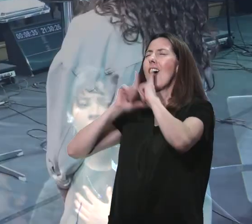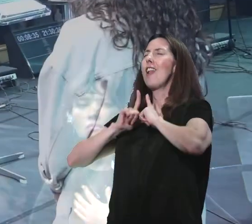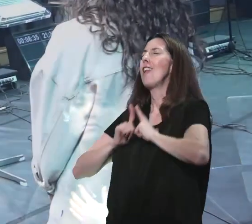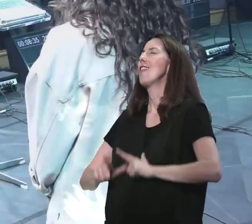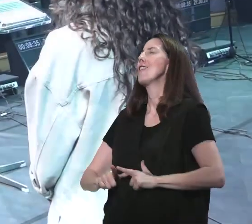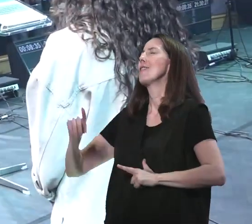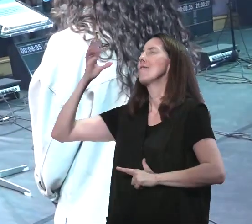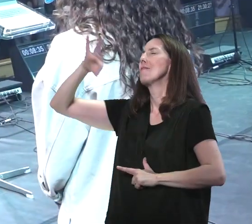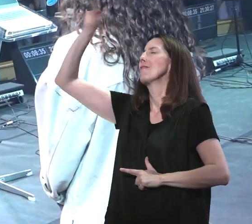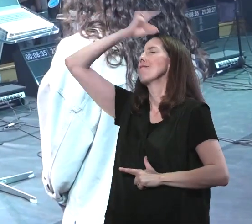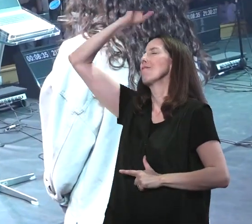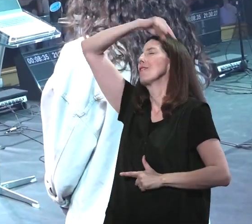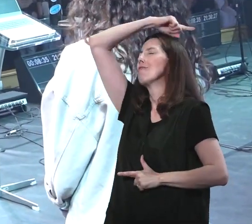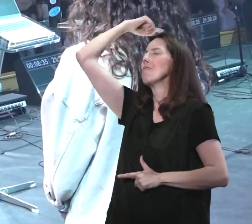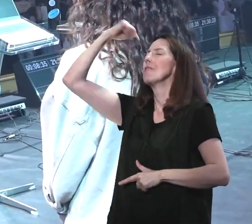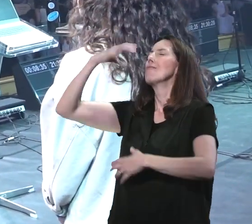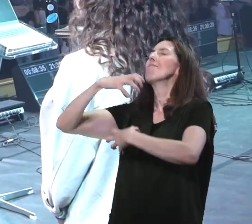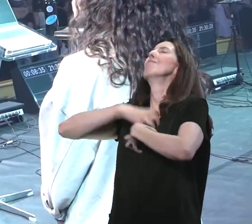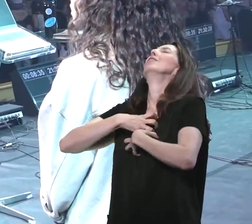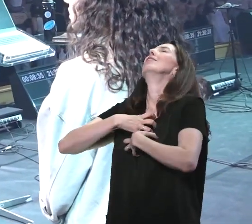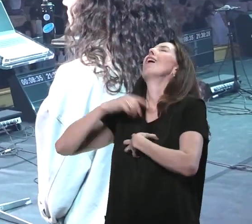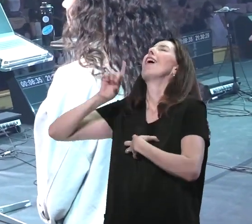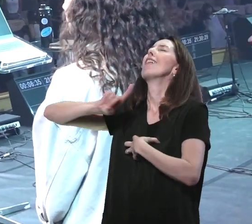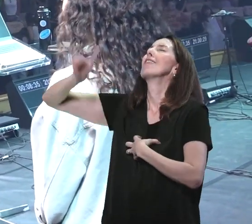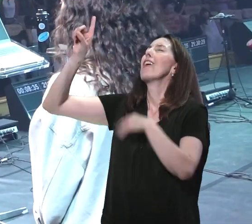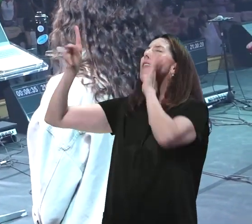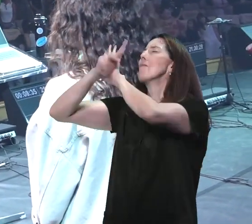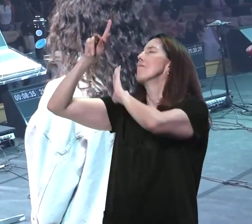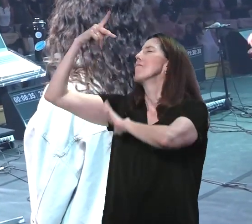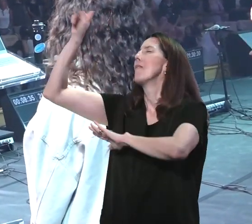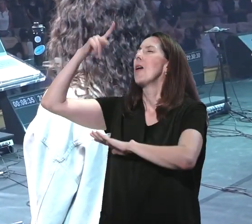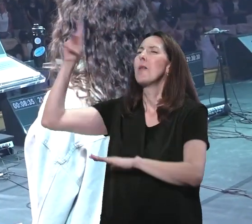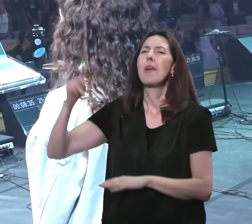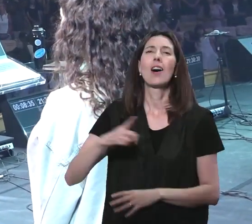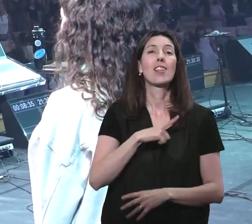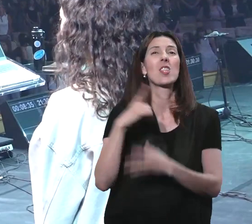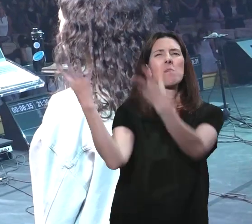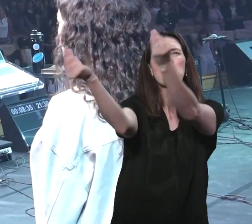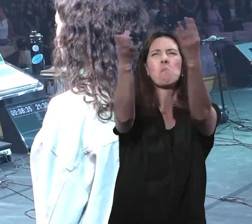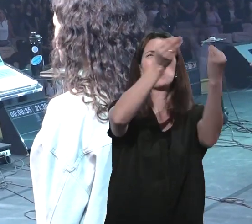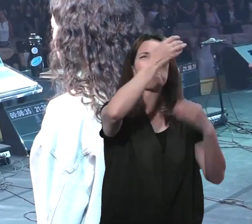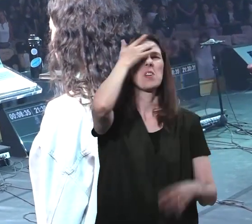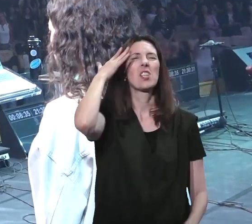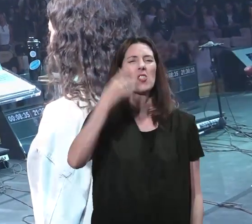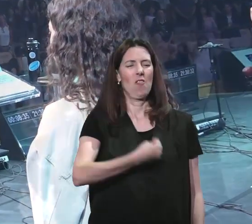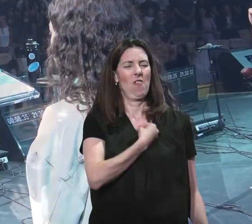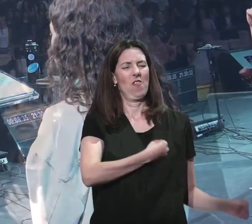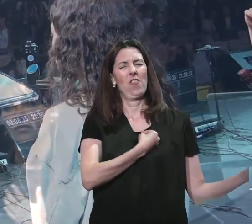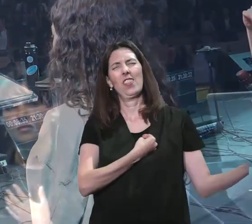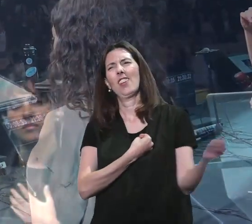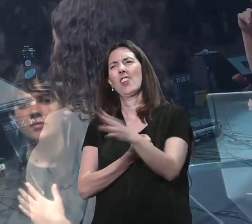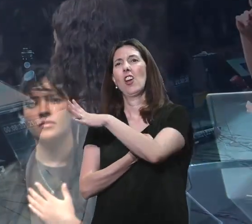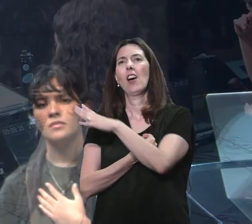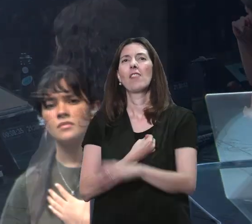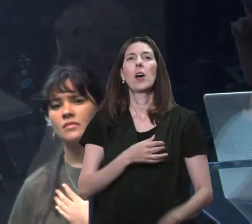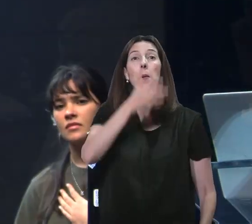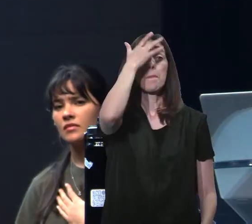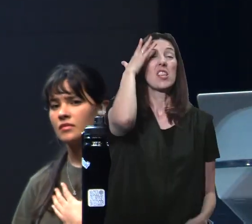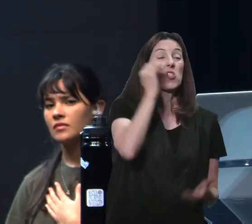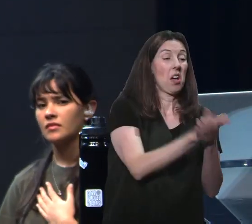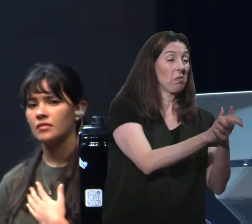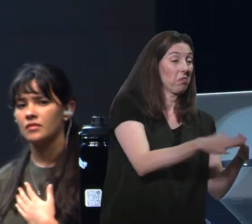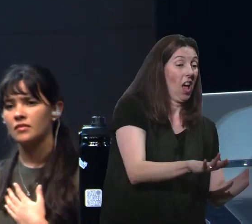é a presença de Deus, é o vinho novo de Deus. Hoje pessoas vão nascer de novo, casamentos serão